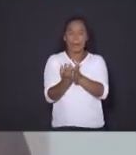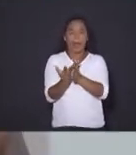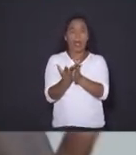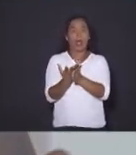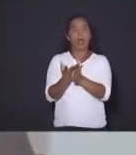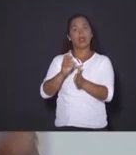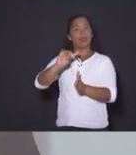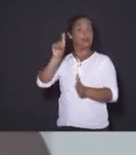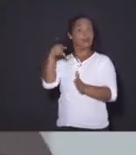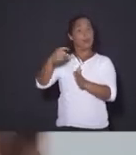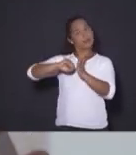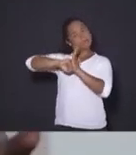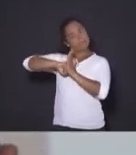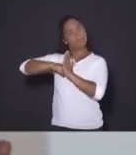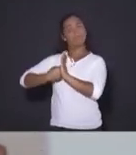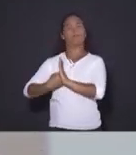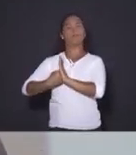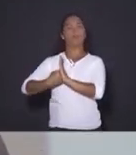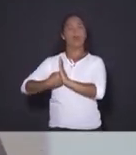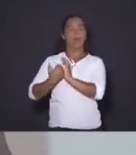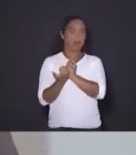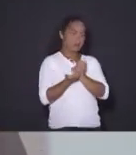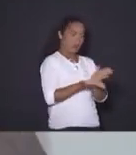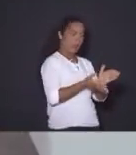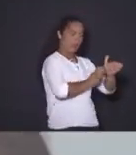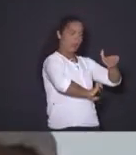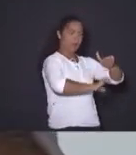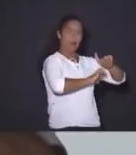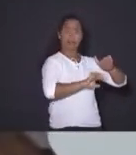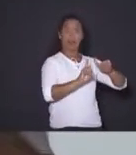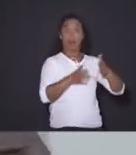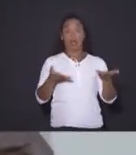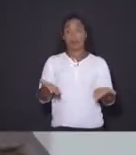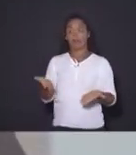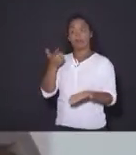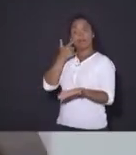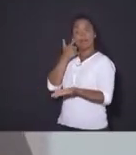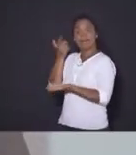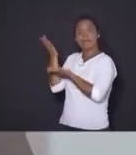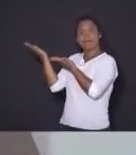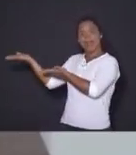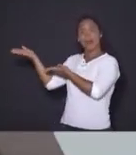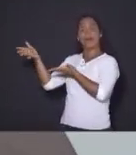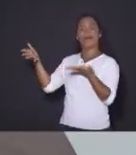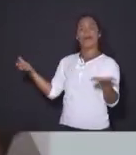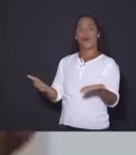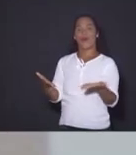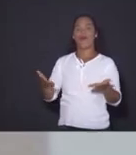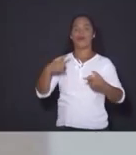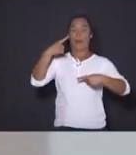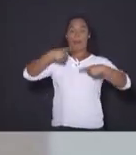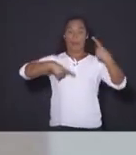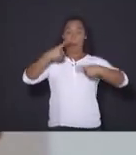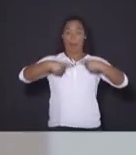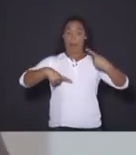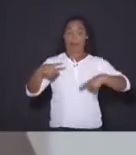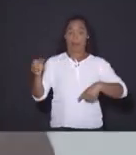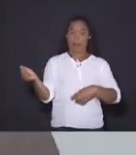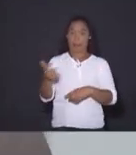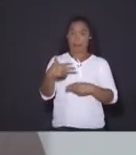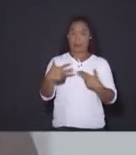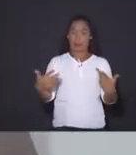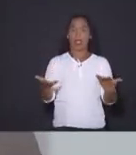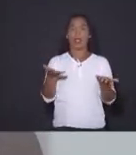ninguém usar por exemplo este nosso polêmica contemporânea é seria o natural vou dar um exemplo nós estamos transmitindo